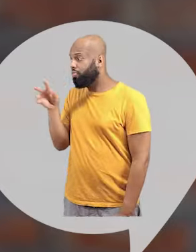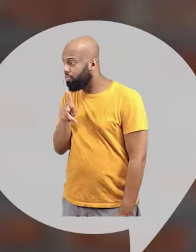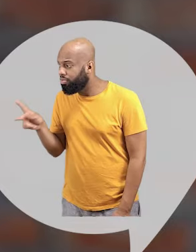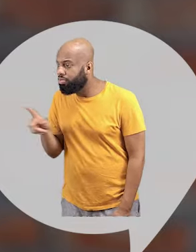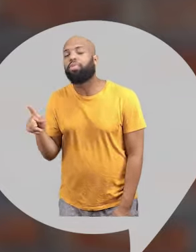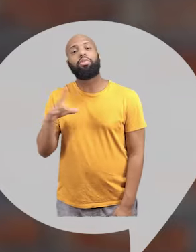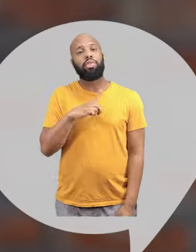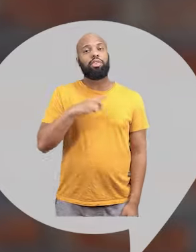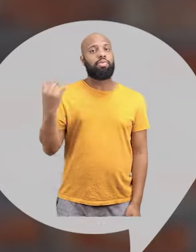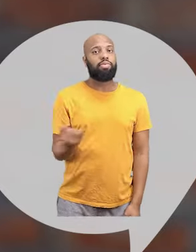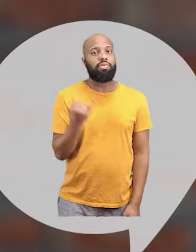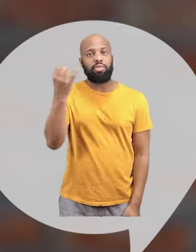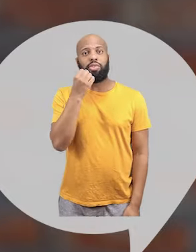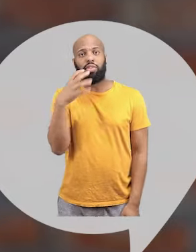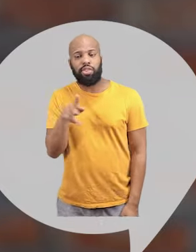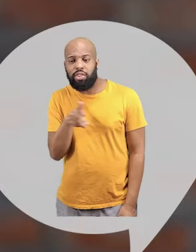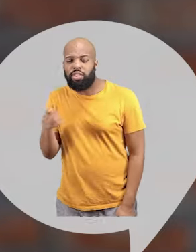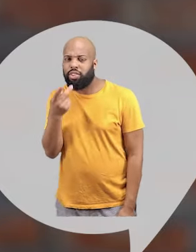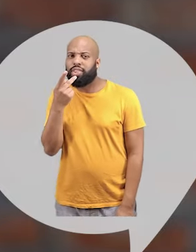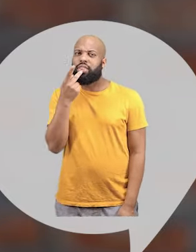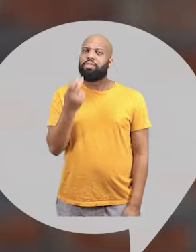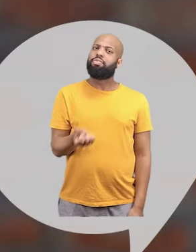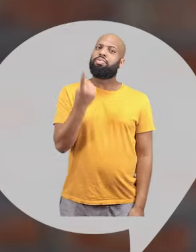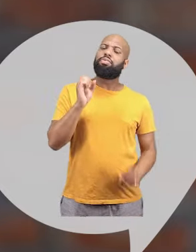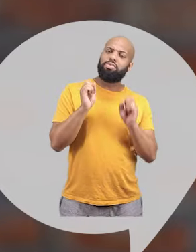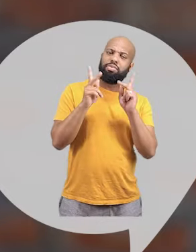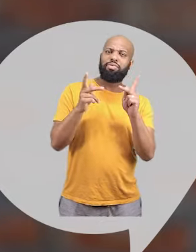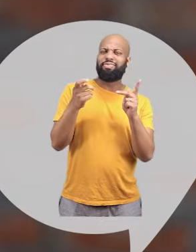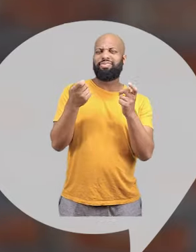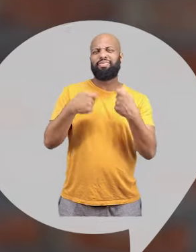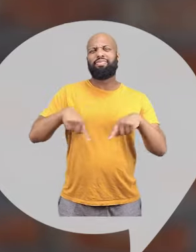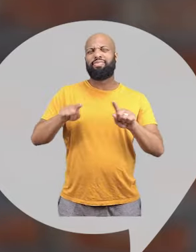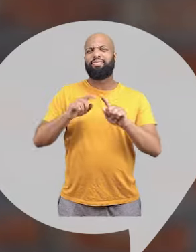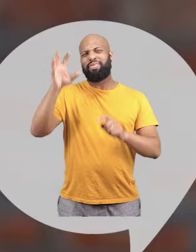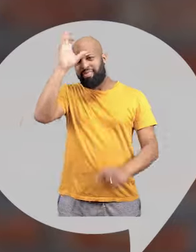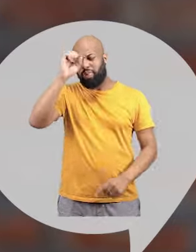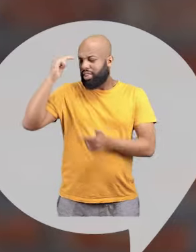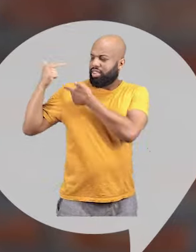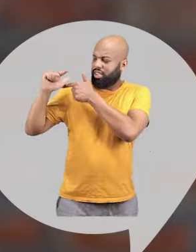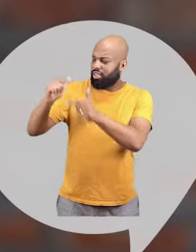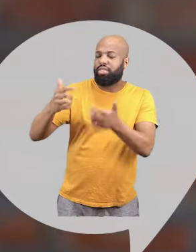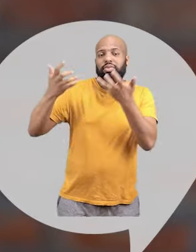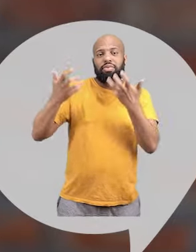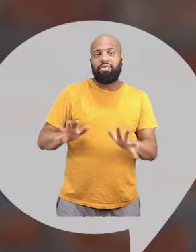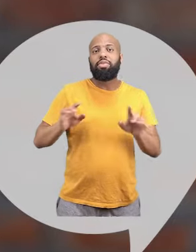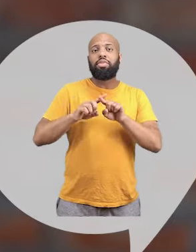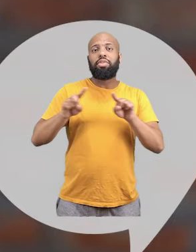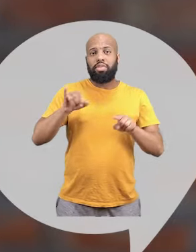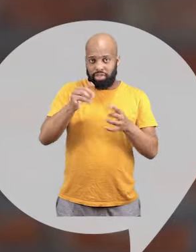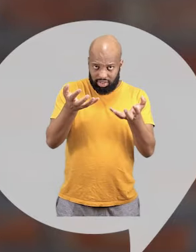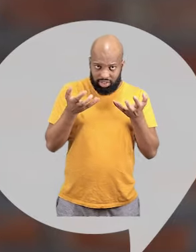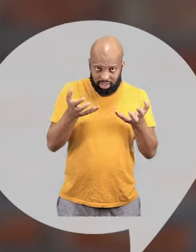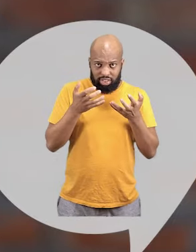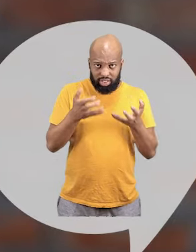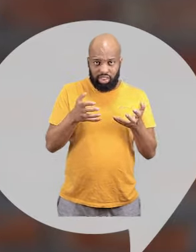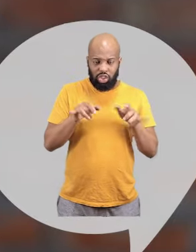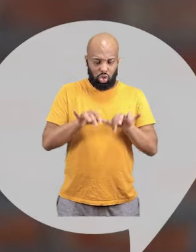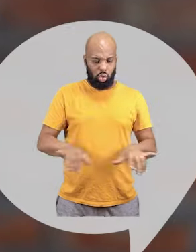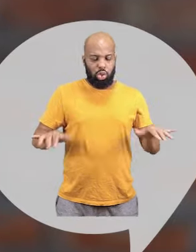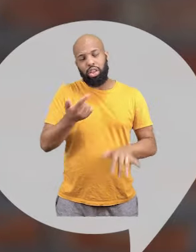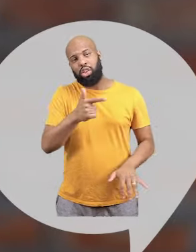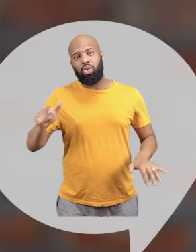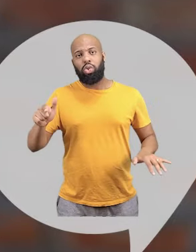bom professor porque ela olhou para mim ela falou cara beleza você não vai aprender a tocar música tipo você não quer mas se